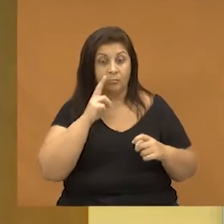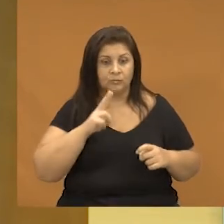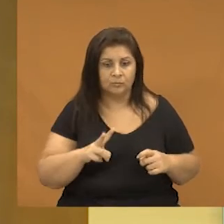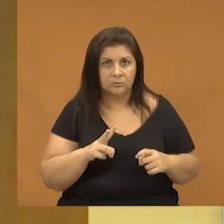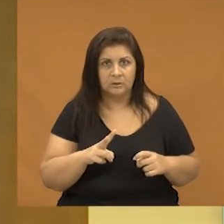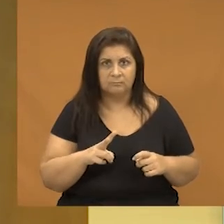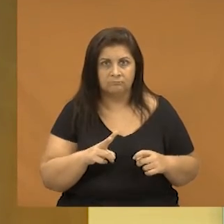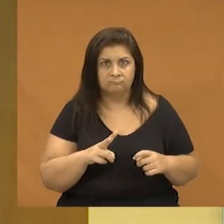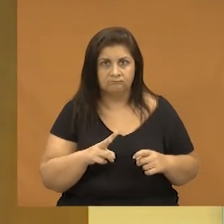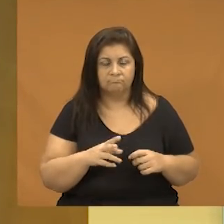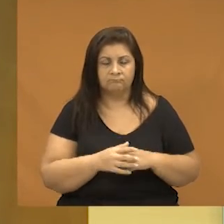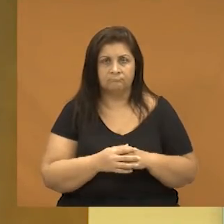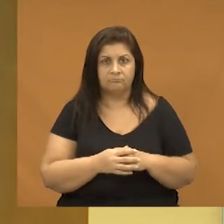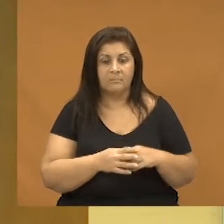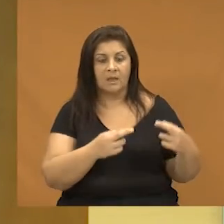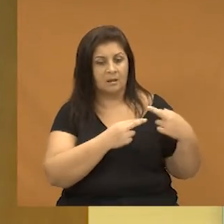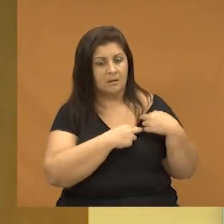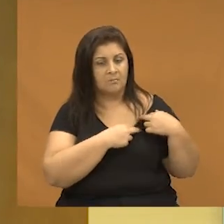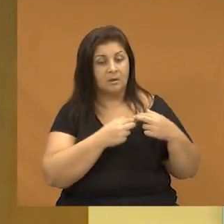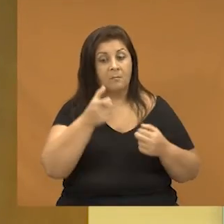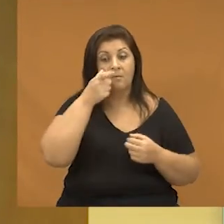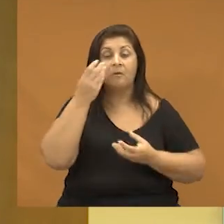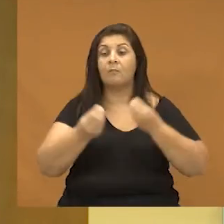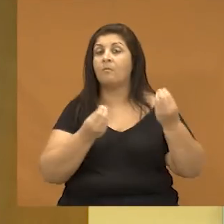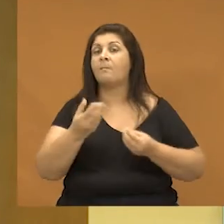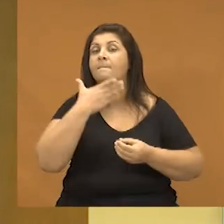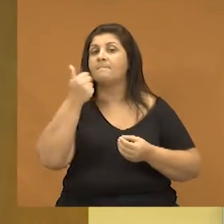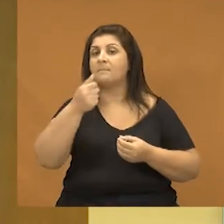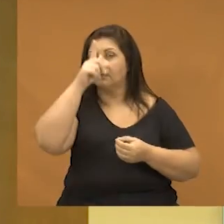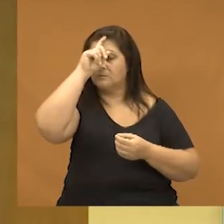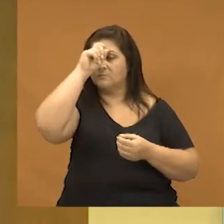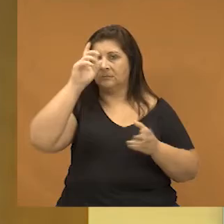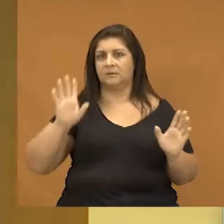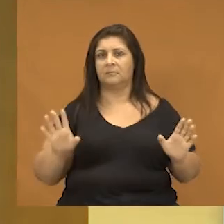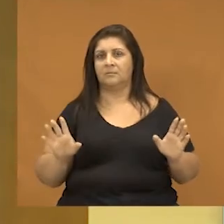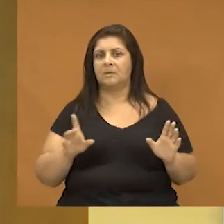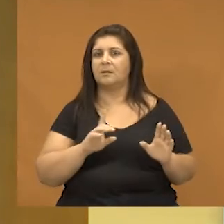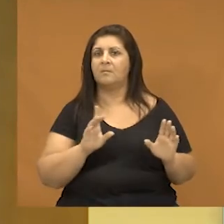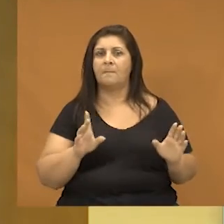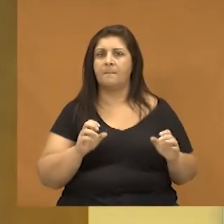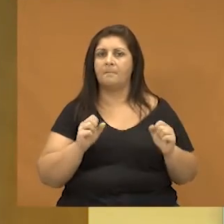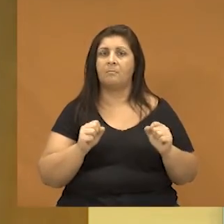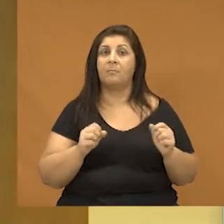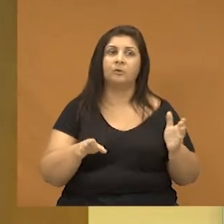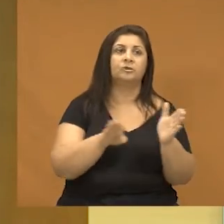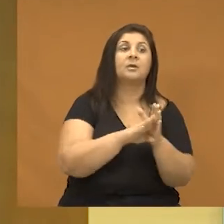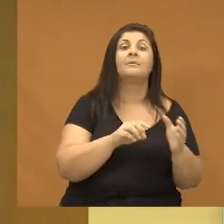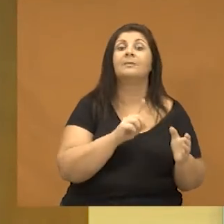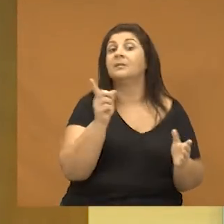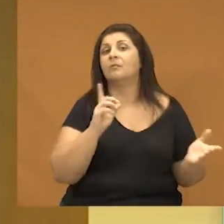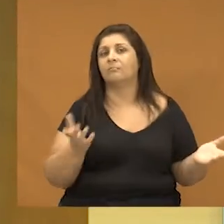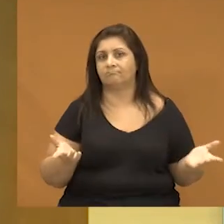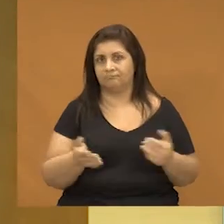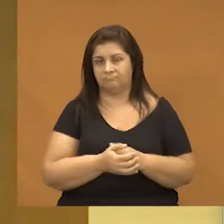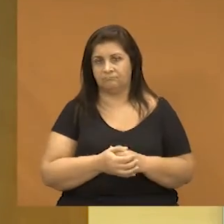ser o responsável por estar direcionando lá o paciente, ele vai falar, olha, a gente pode chegar lá ou não pode chegar lá.